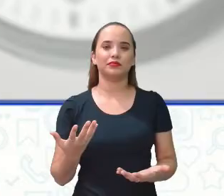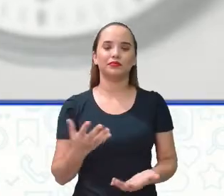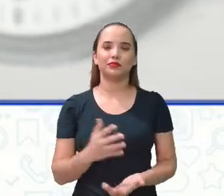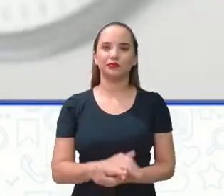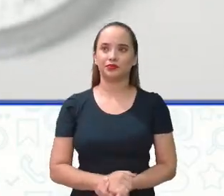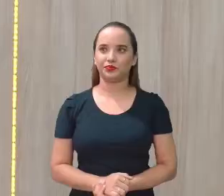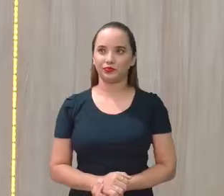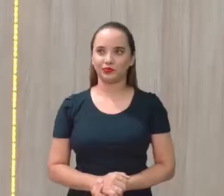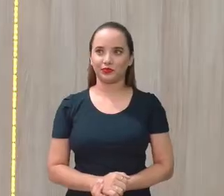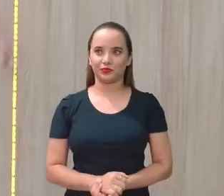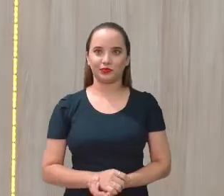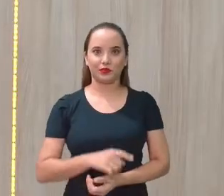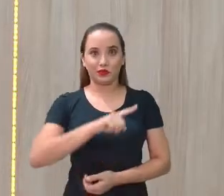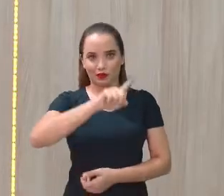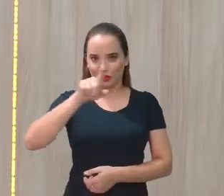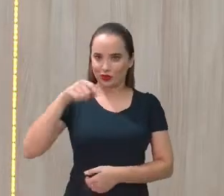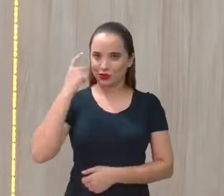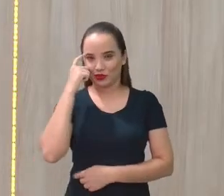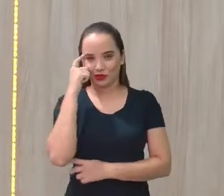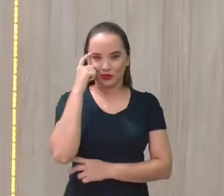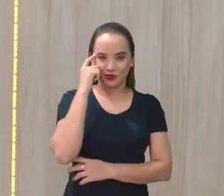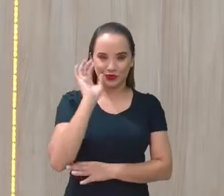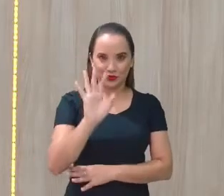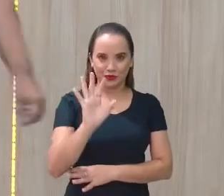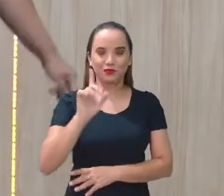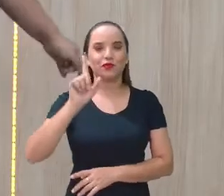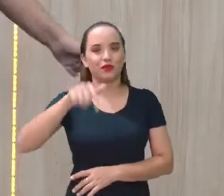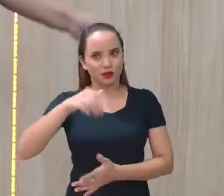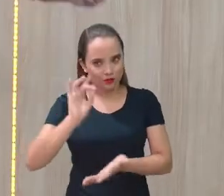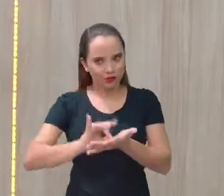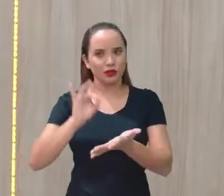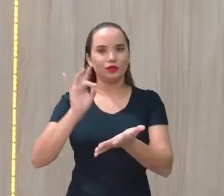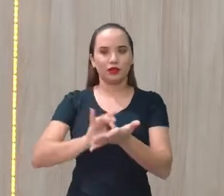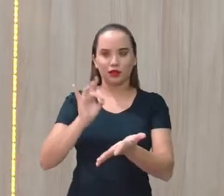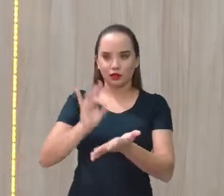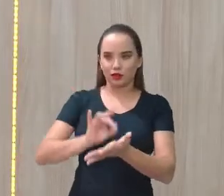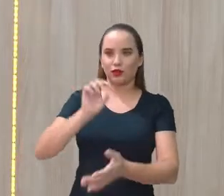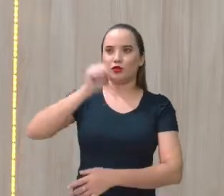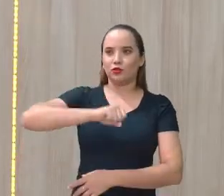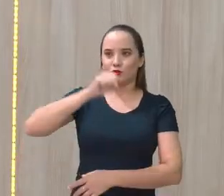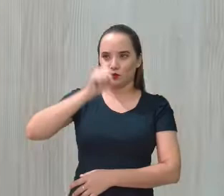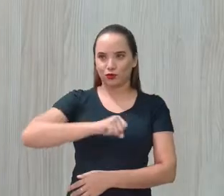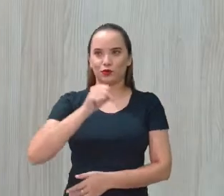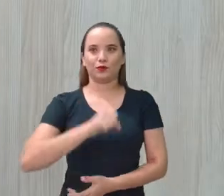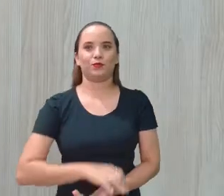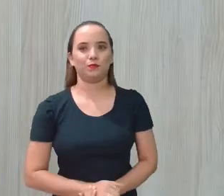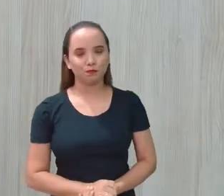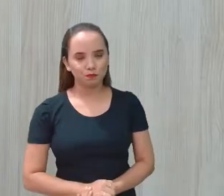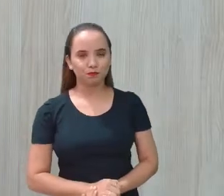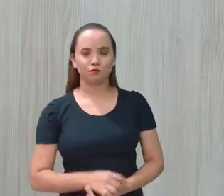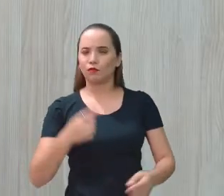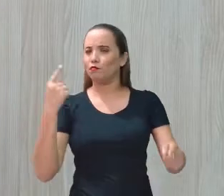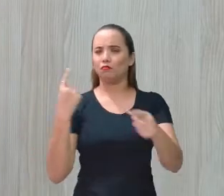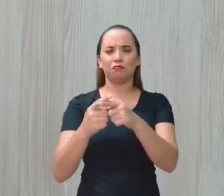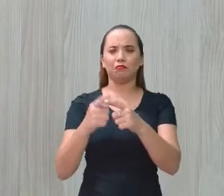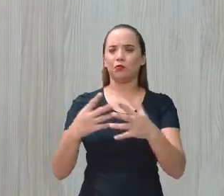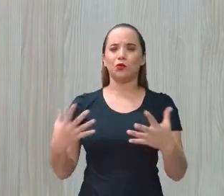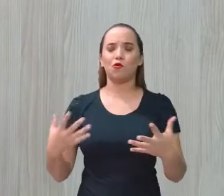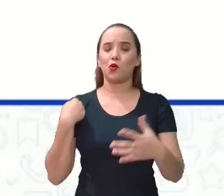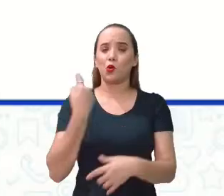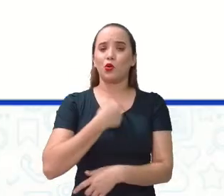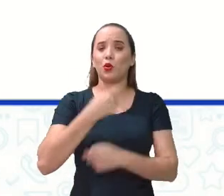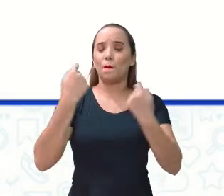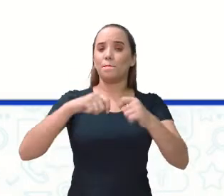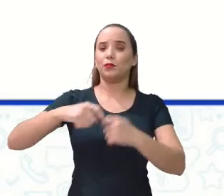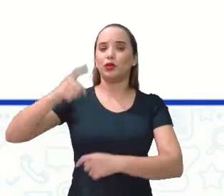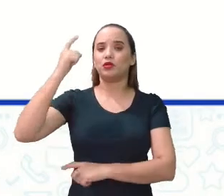Tá bom, já deu. Já deu. Isso é verdadeiro, isso é falso. Isso é verdadeiríssimo. E por quê? A gente precisa pensar que,